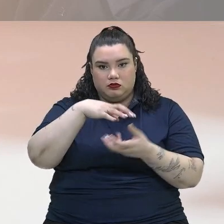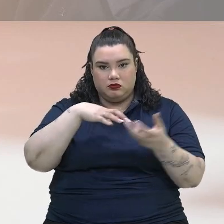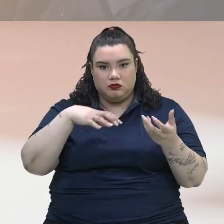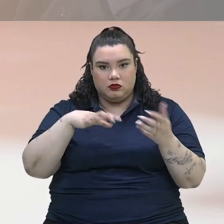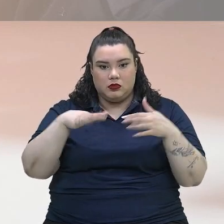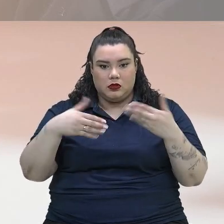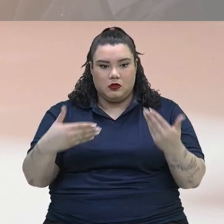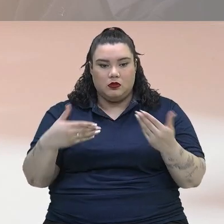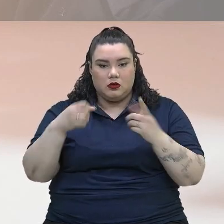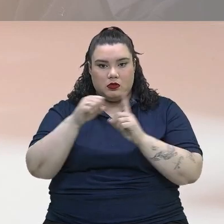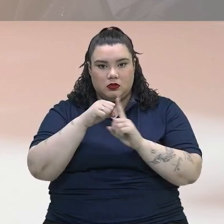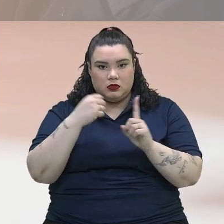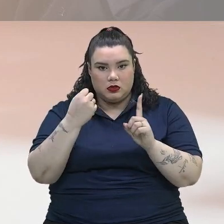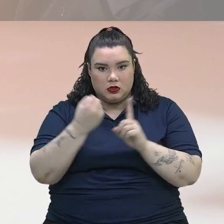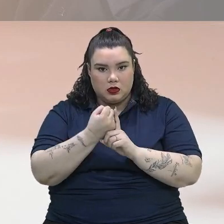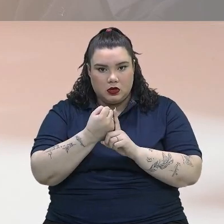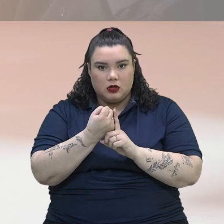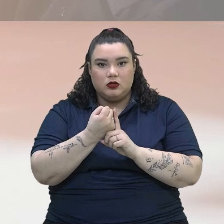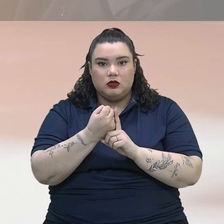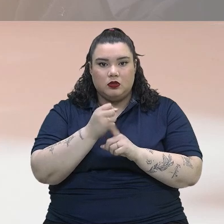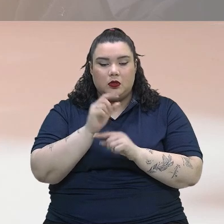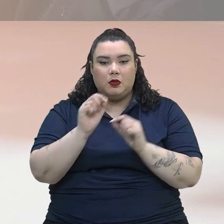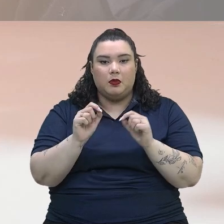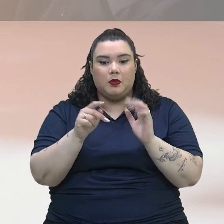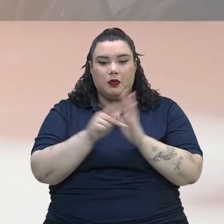na sociedade, na chamada solidariedade